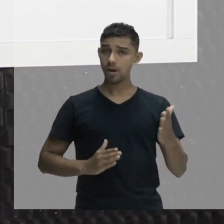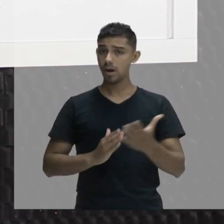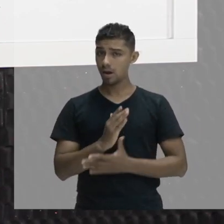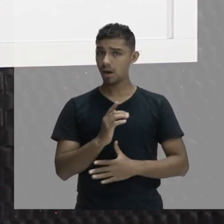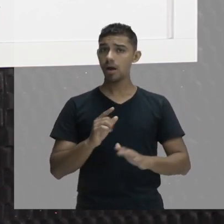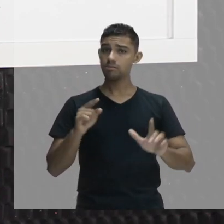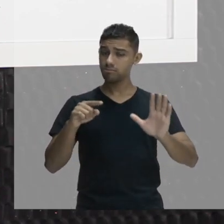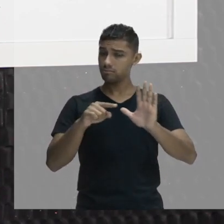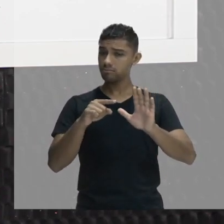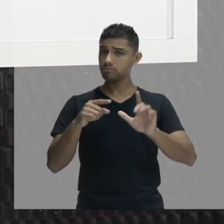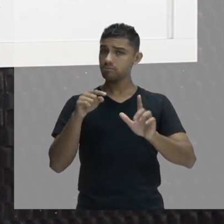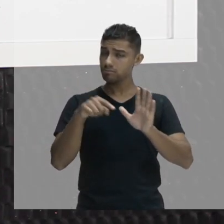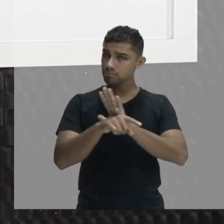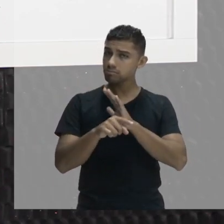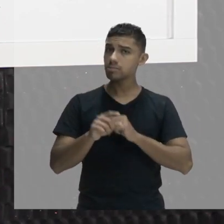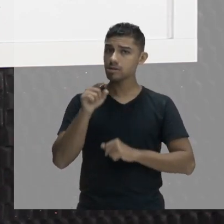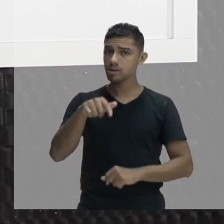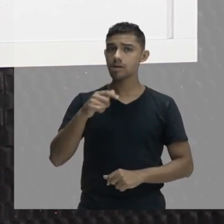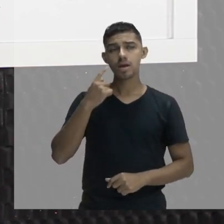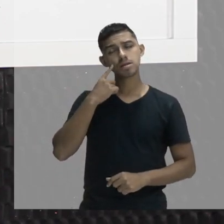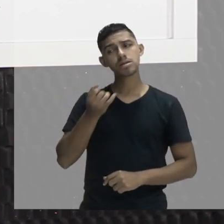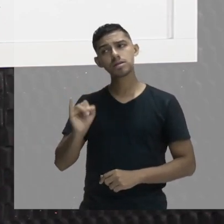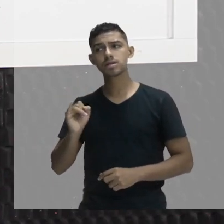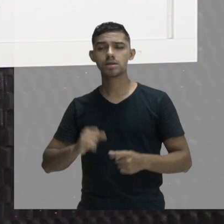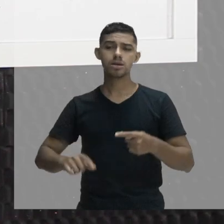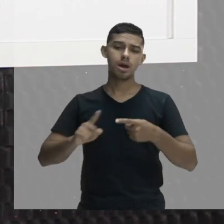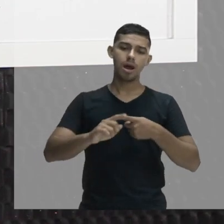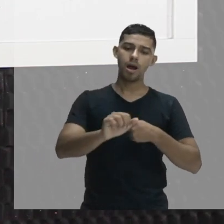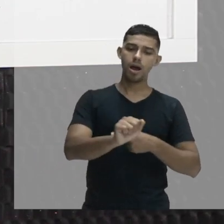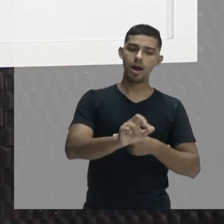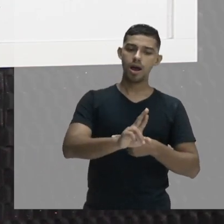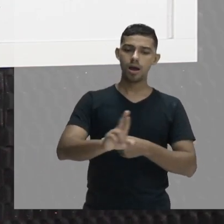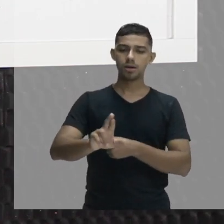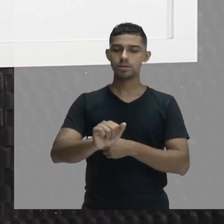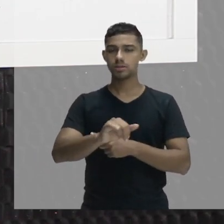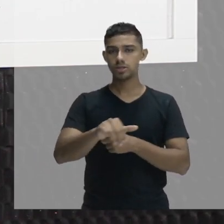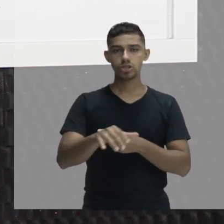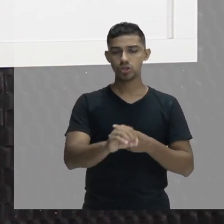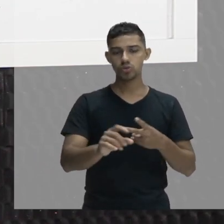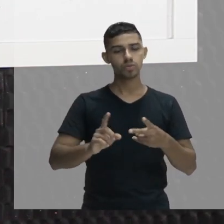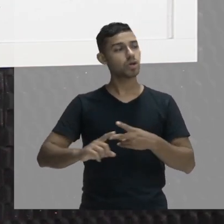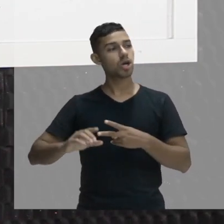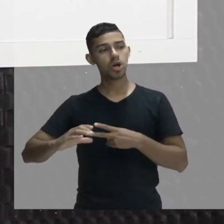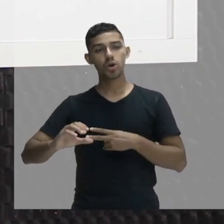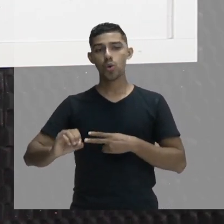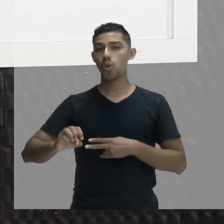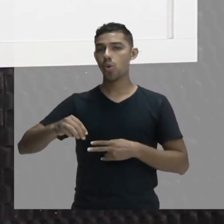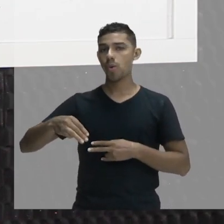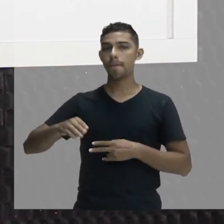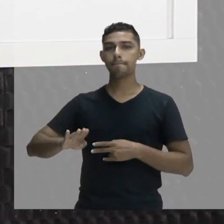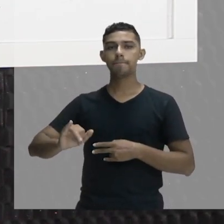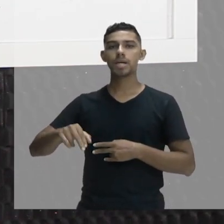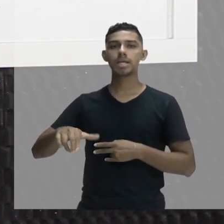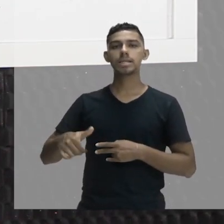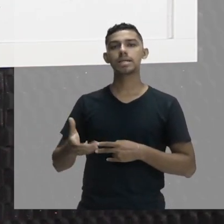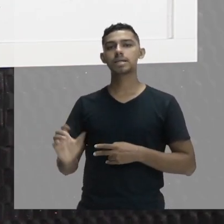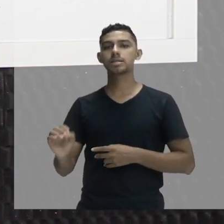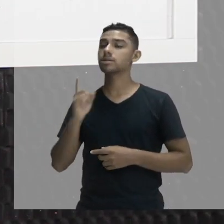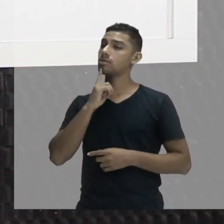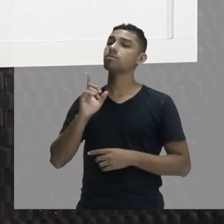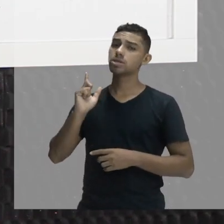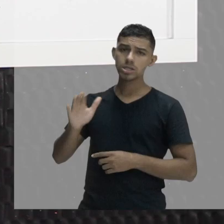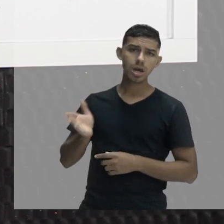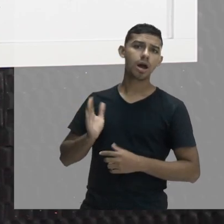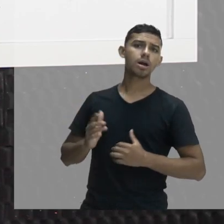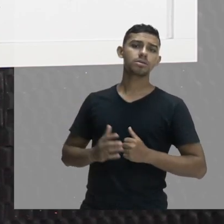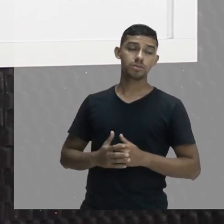conta. Tá? Então a gente tem que ficar ligado com isso. Ó, vamos supor que eu tenho aqui uma situação hipotética, eu tenho 15